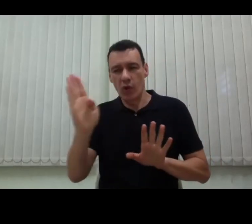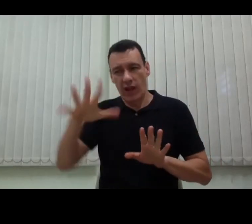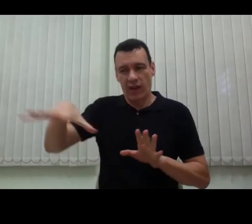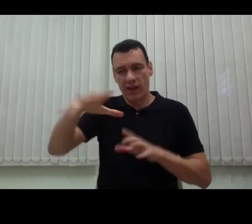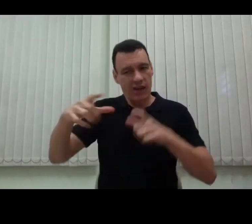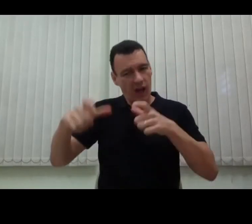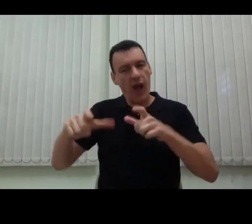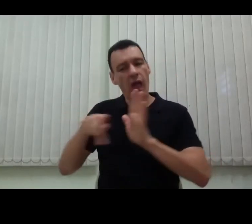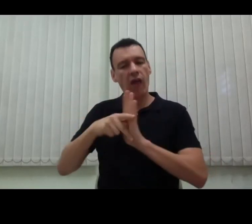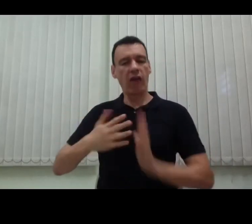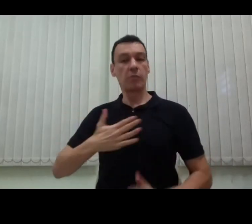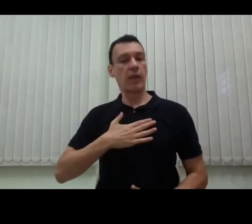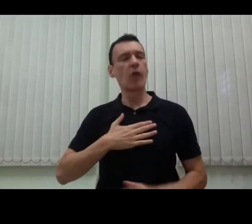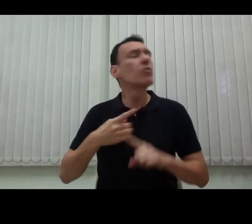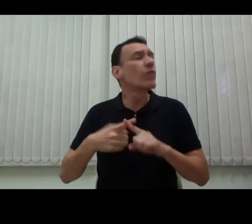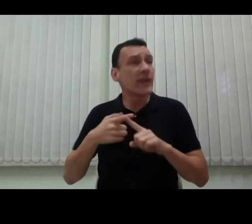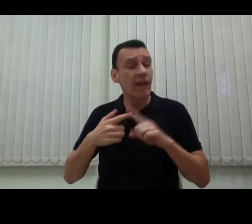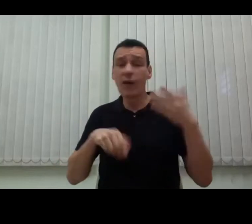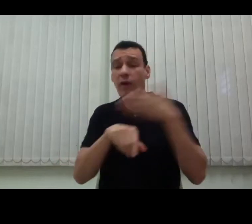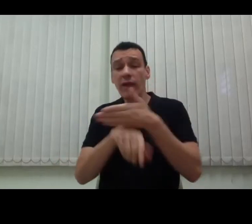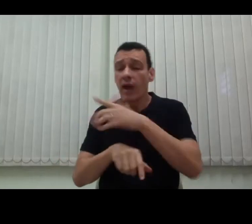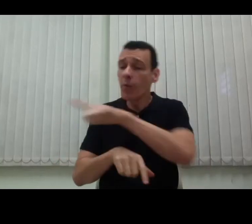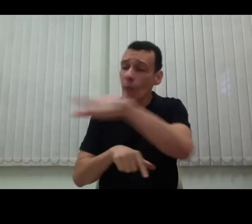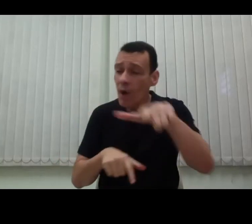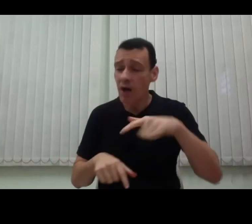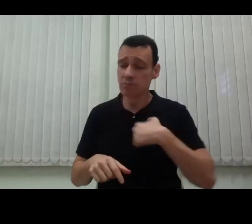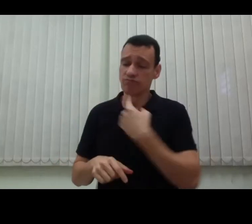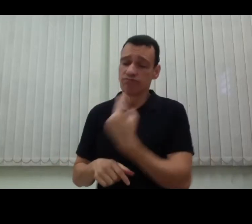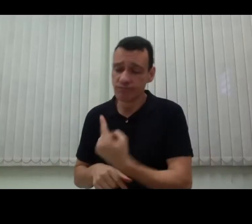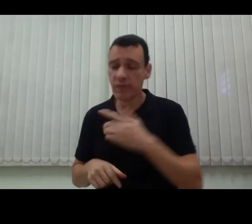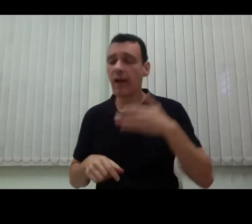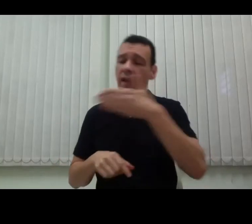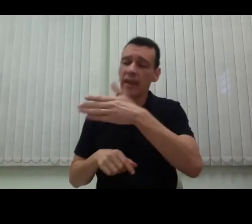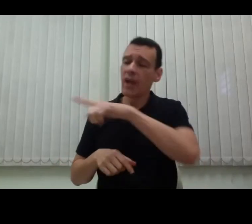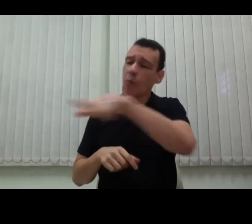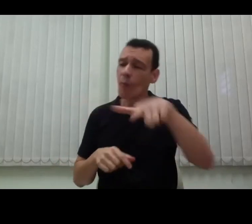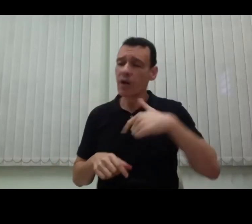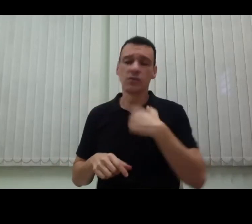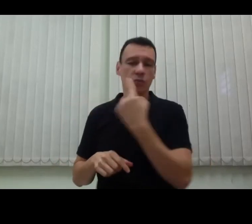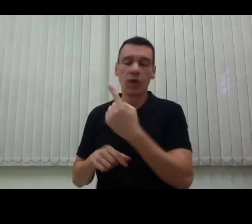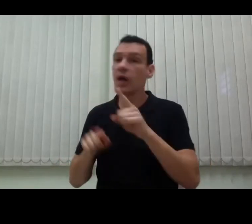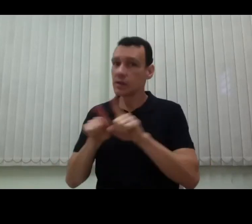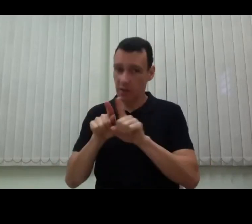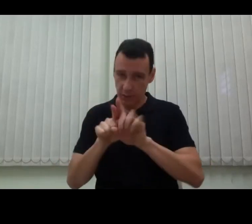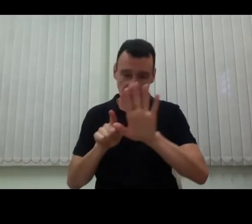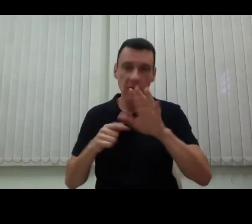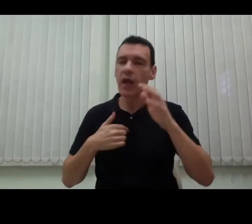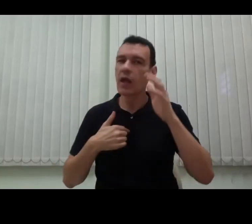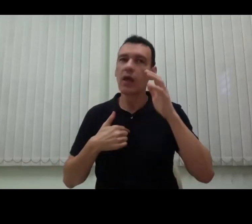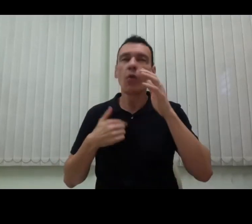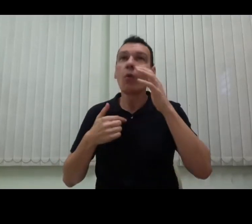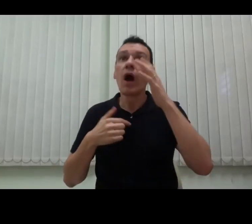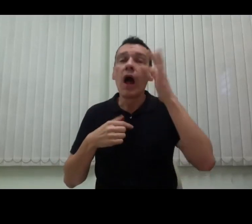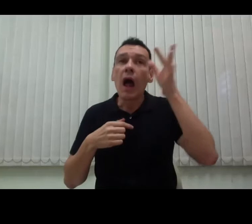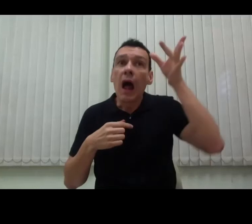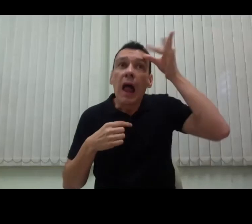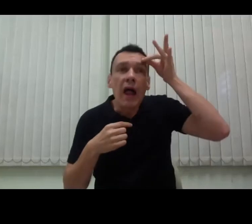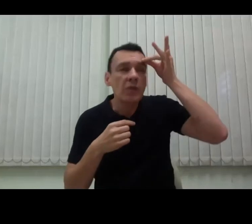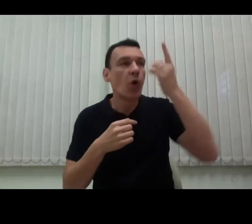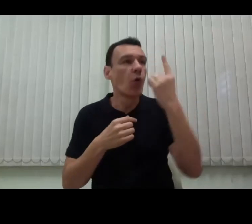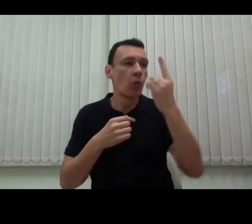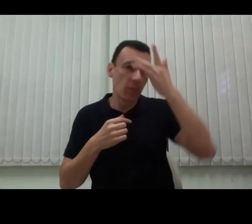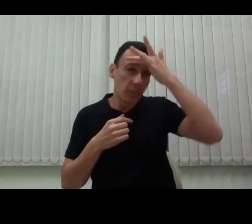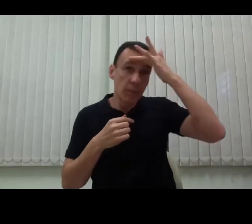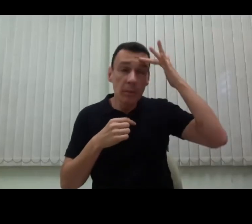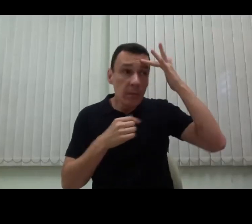E também uma bibliotecária, naquele momento eu não lembro de nenhum bibliotecário, uma bibliotecária, que era uma pessoa